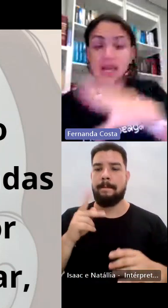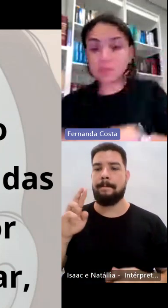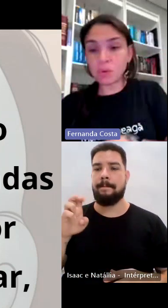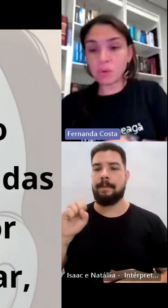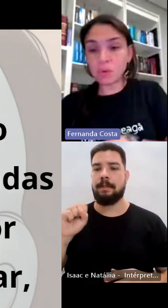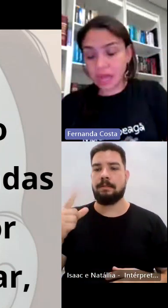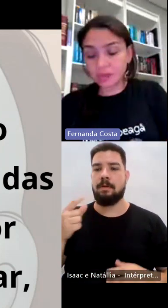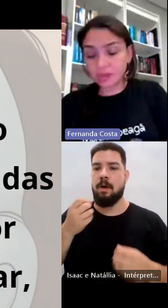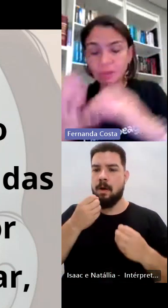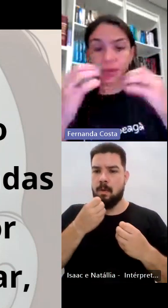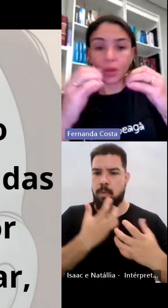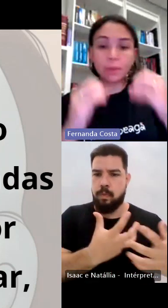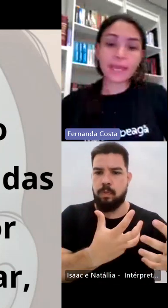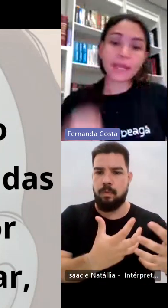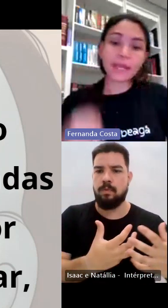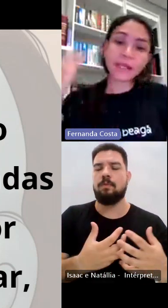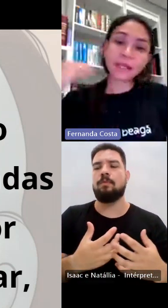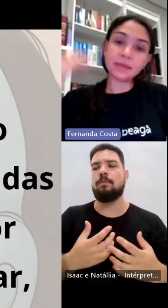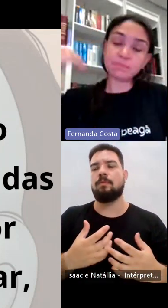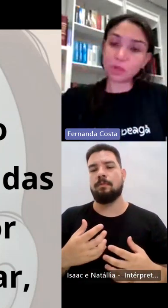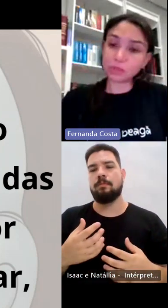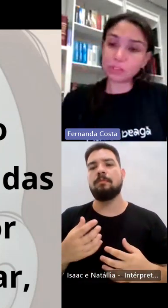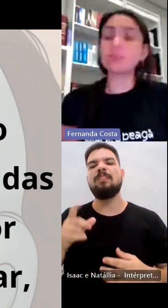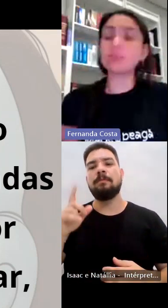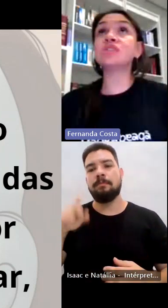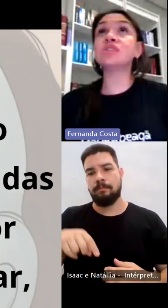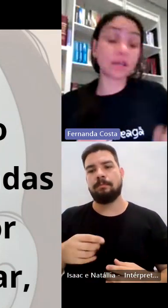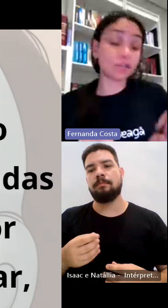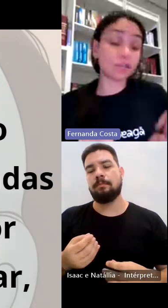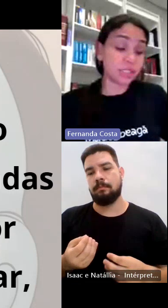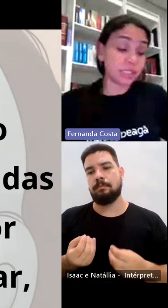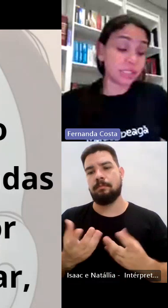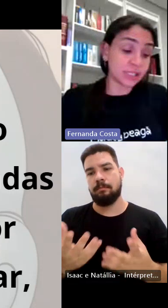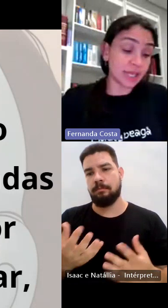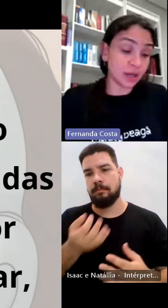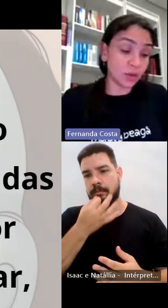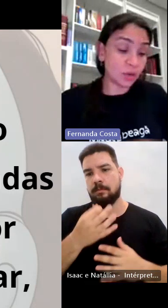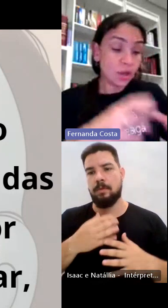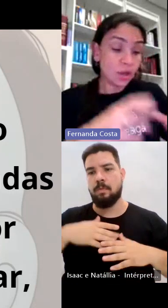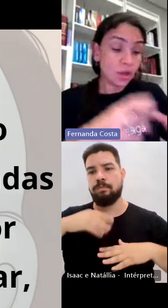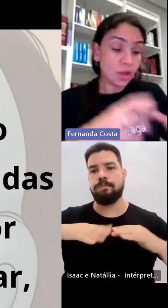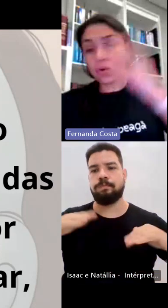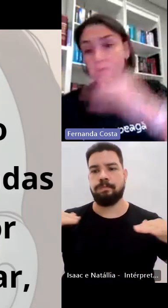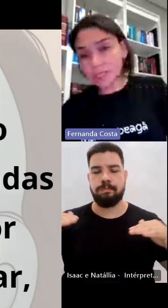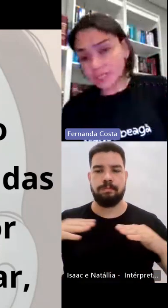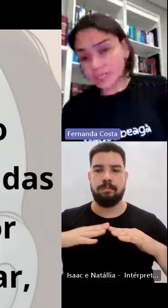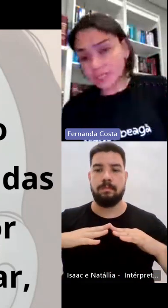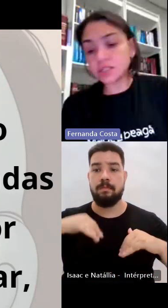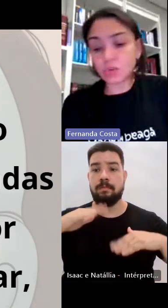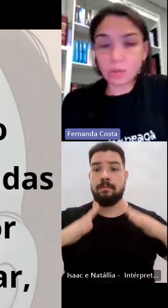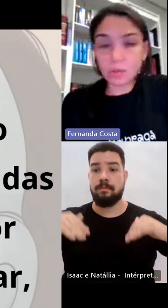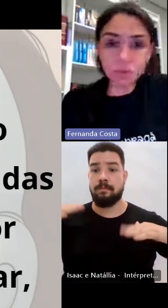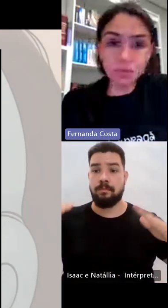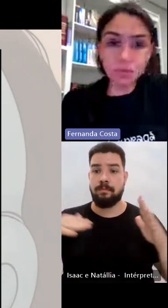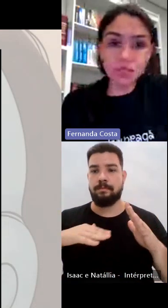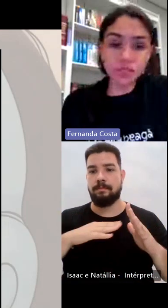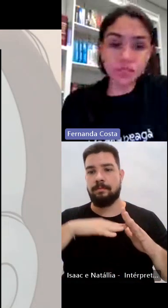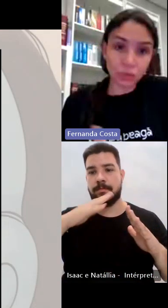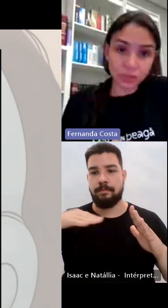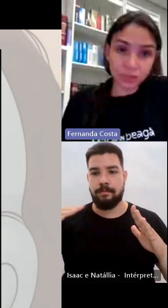ser responsável pela produção dessas vibrações que serão reconhecidas